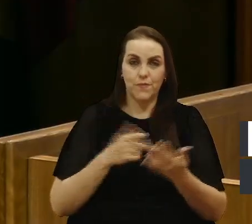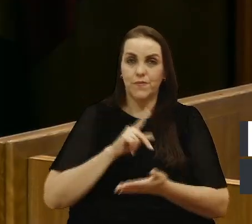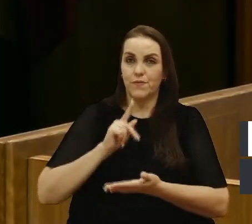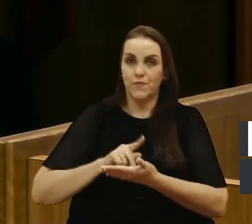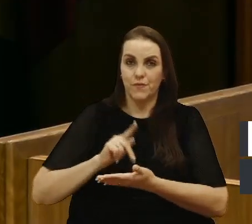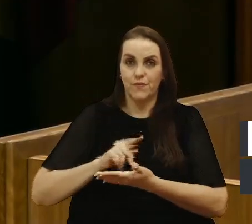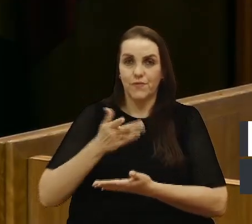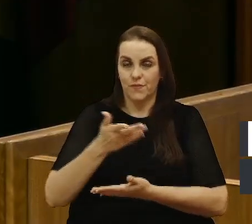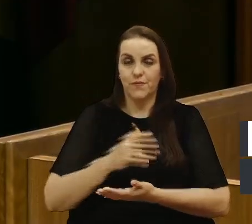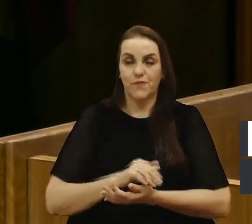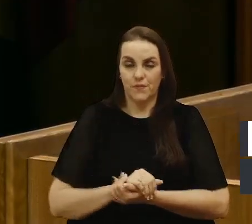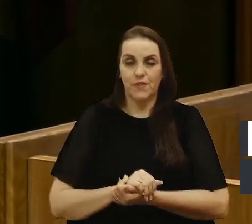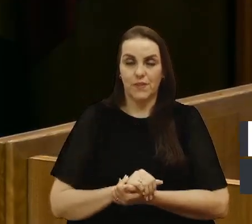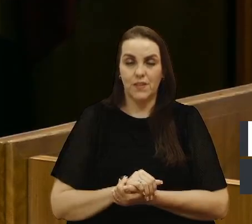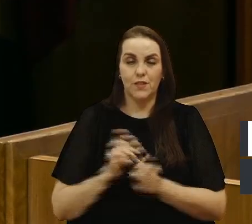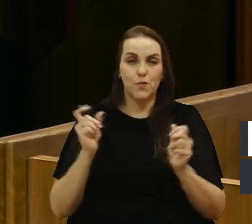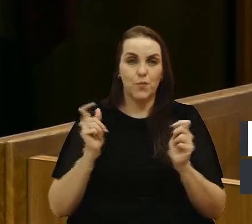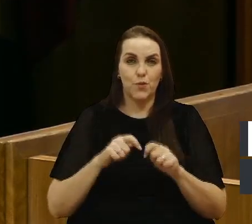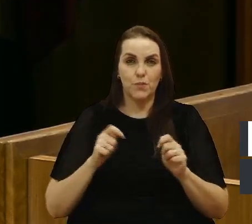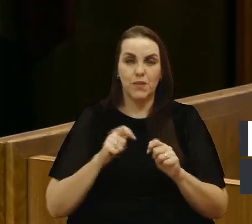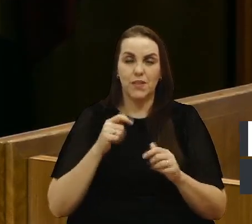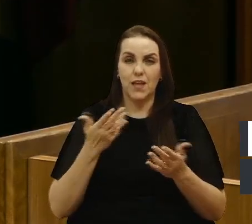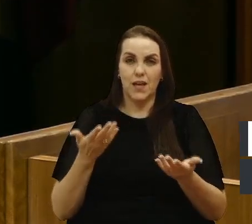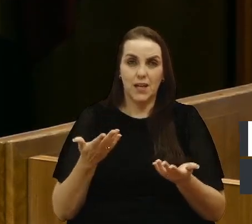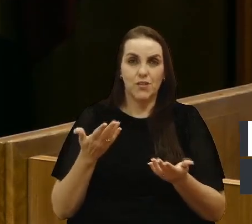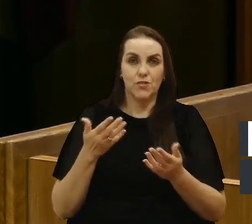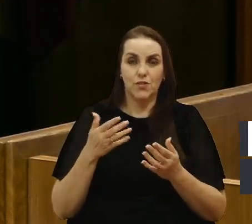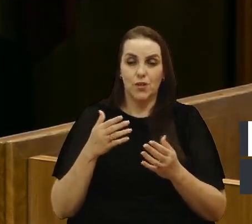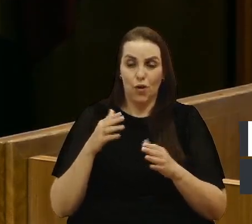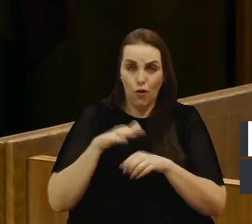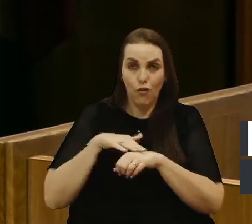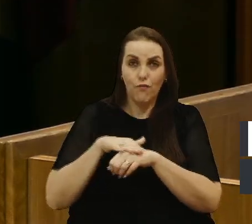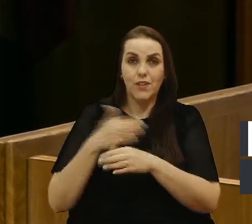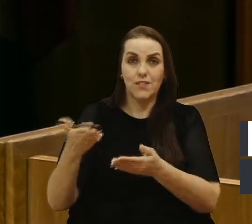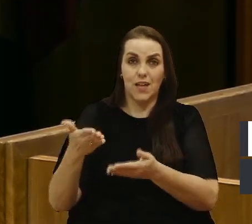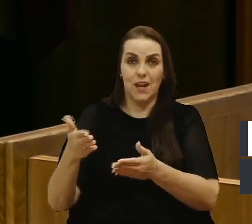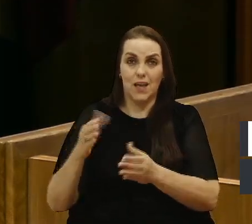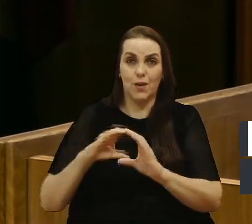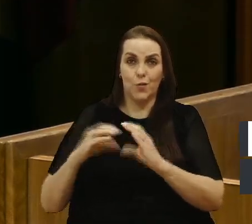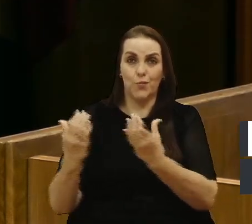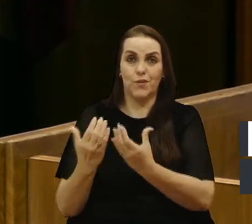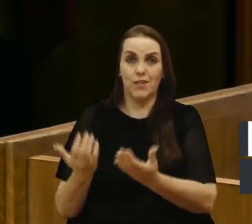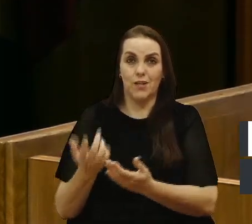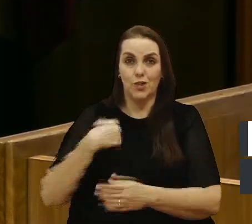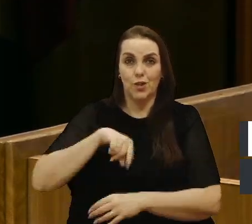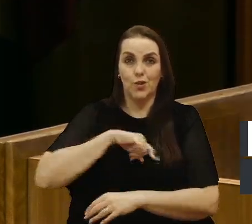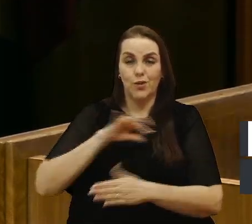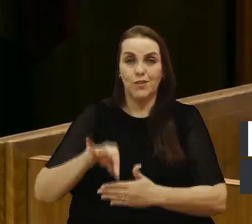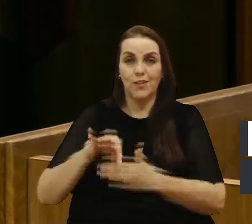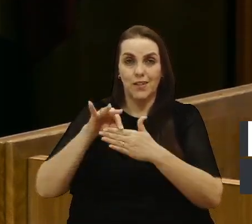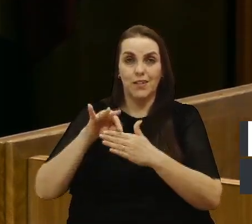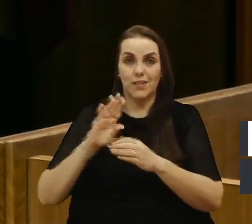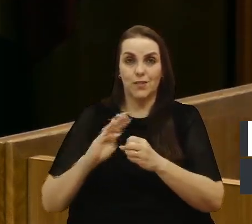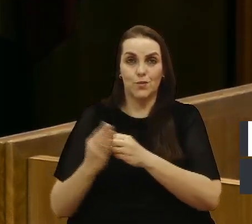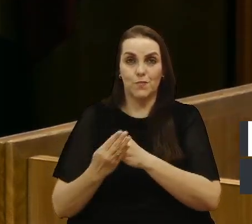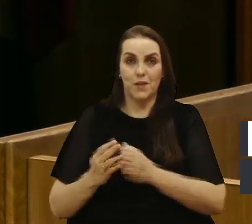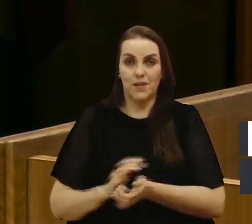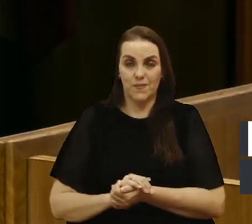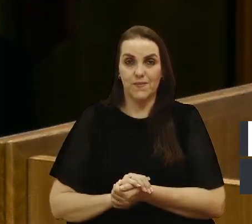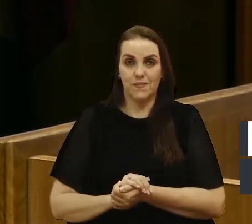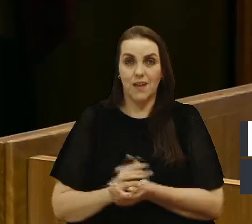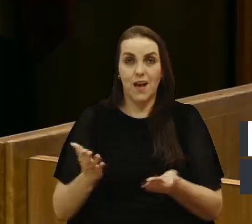realmente para podermos trabalhar com aquela comunidade, porque nós somos lideranças dos bairros e agora estamos